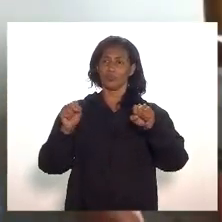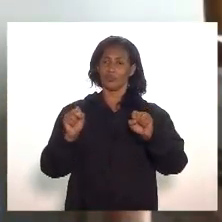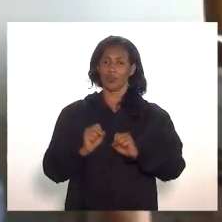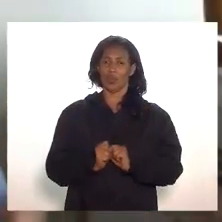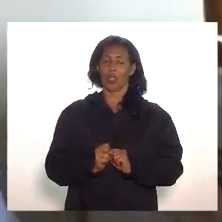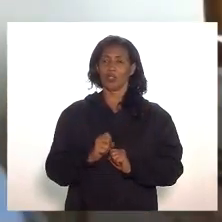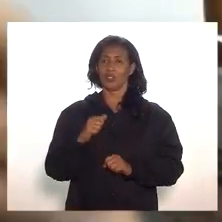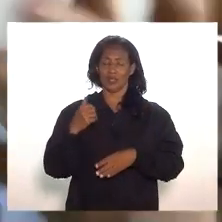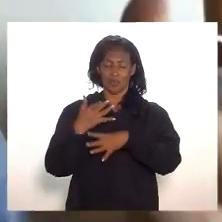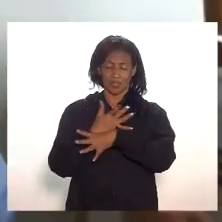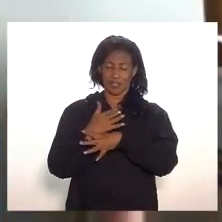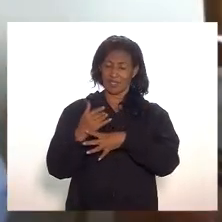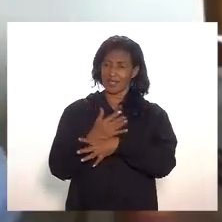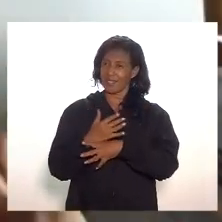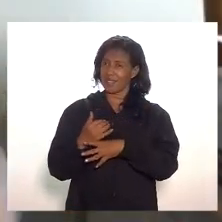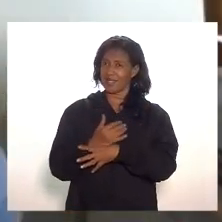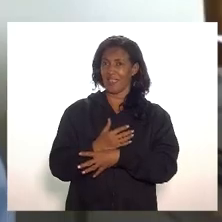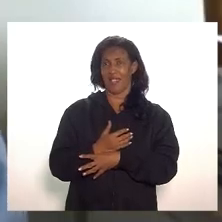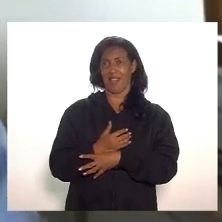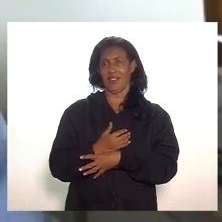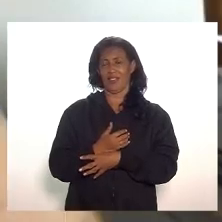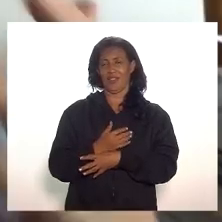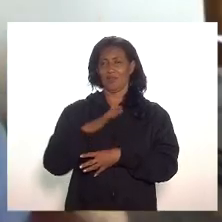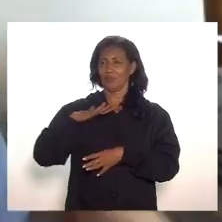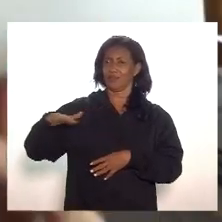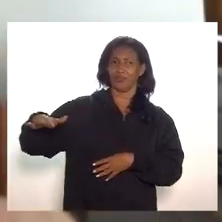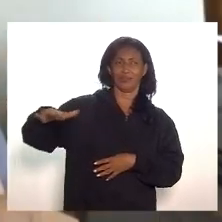nossa cidade, da região metropolitana e